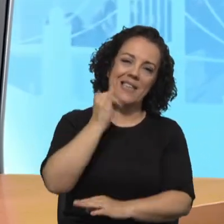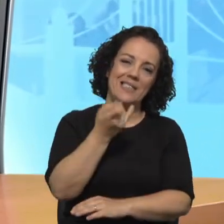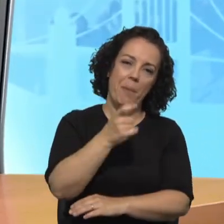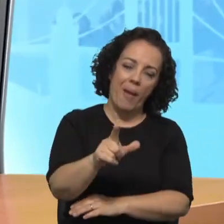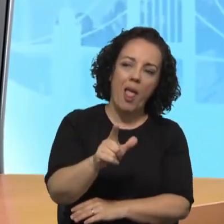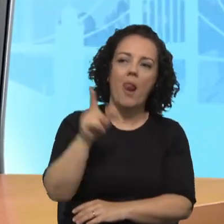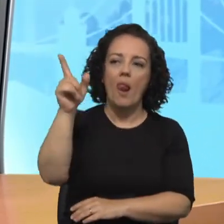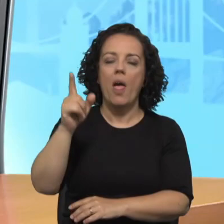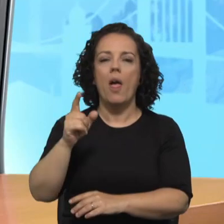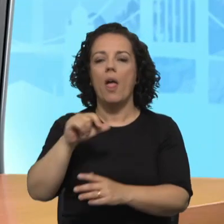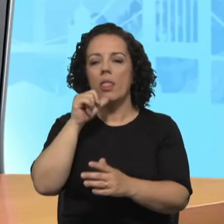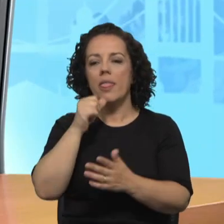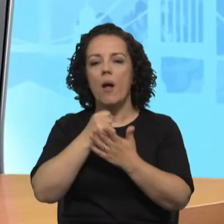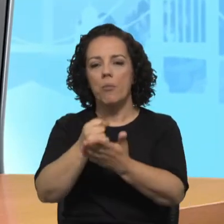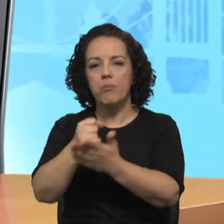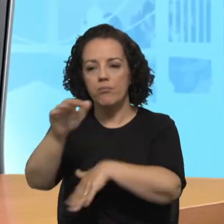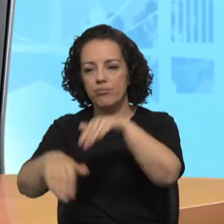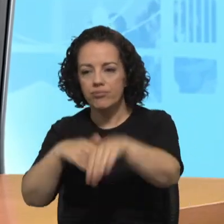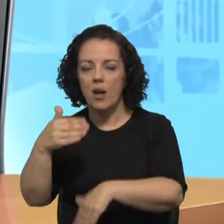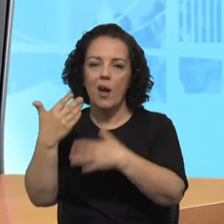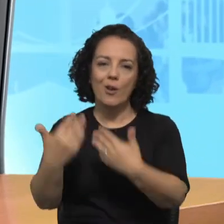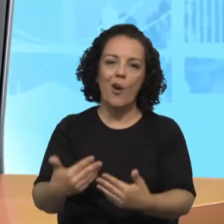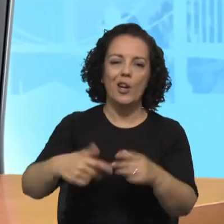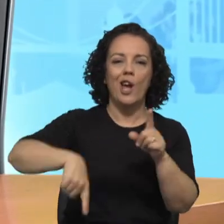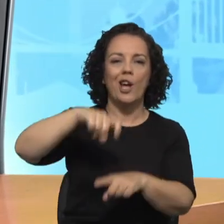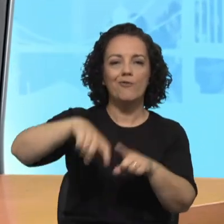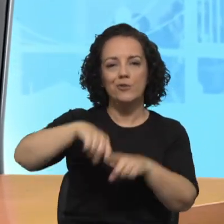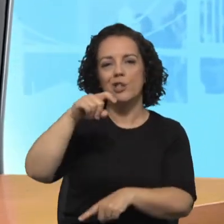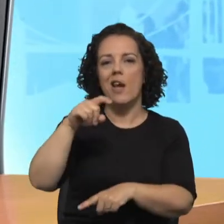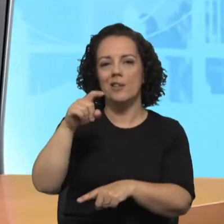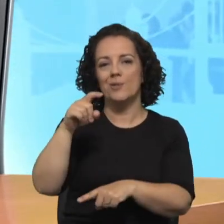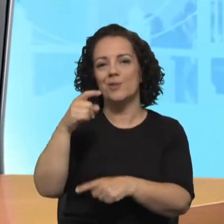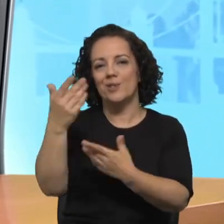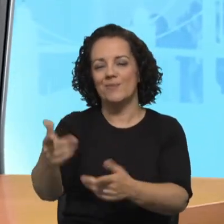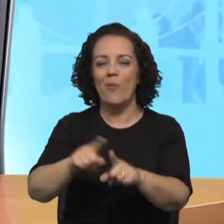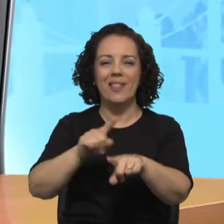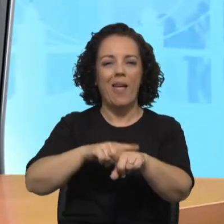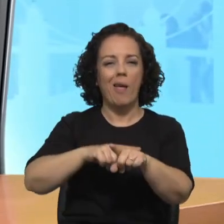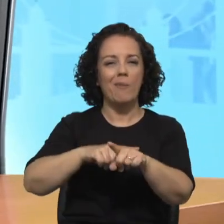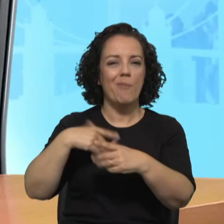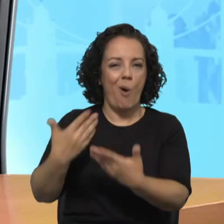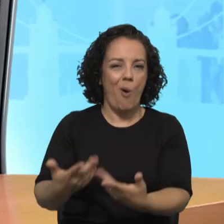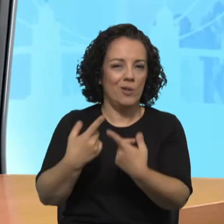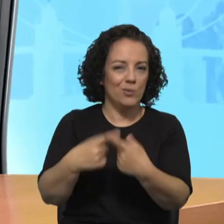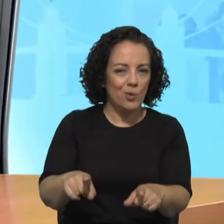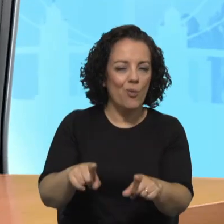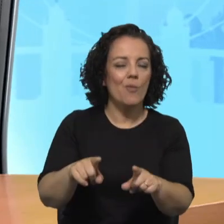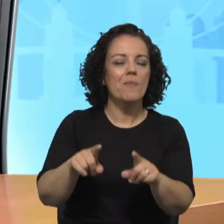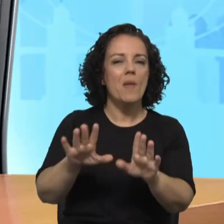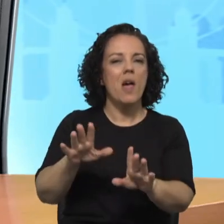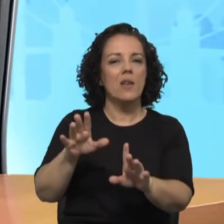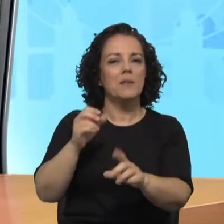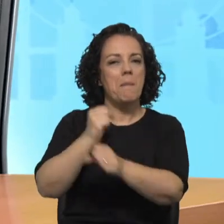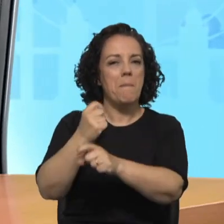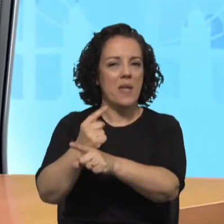portanto, simbolicamente também agora são chamados a acolher os refugiados, portanto, também se falou disso. E depois outra dimensão importante, a propósito de